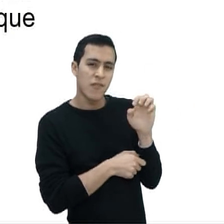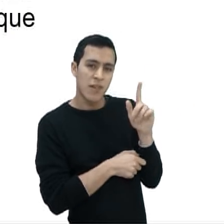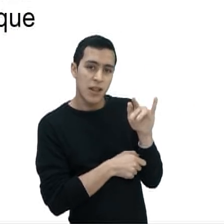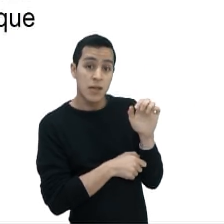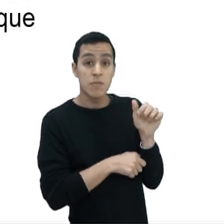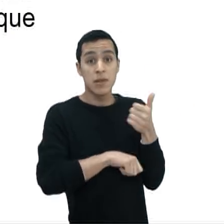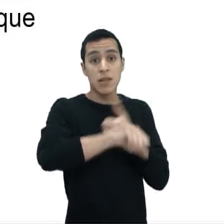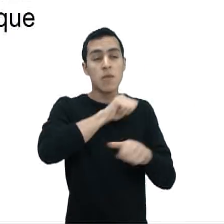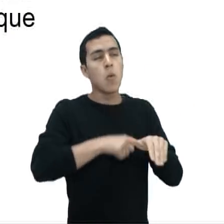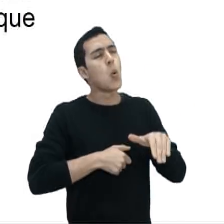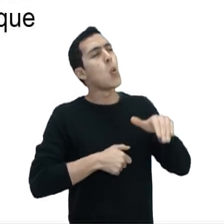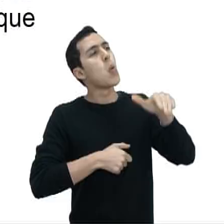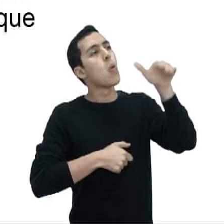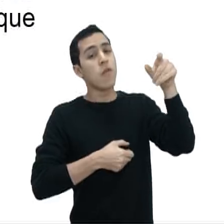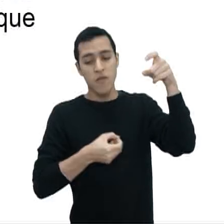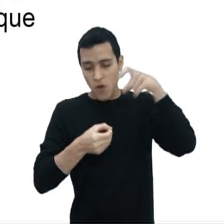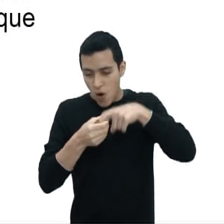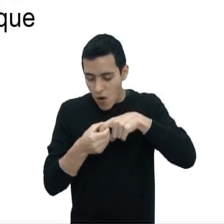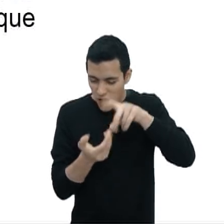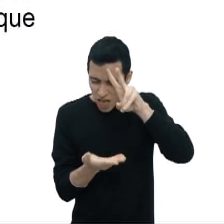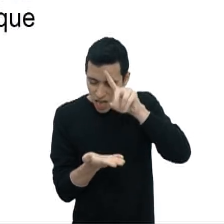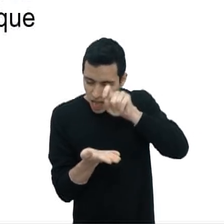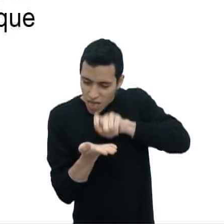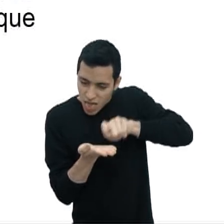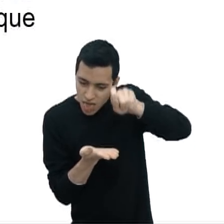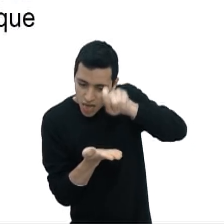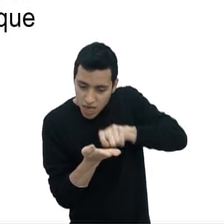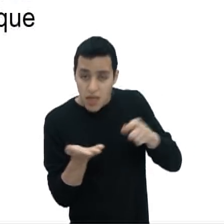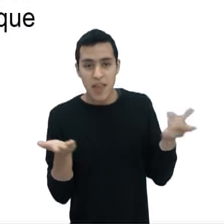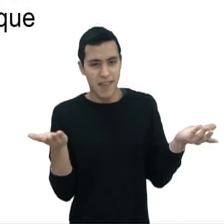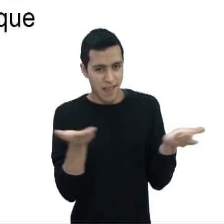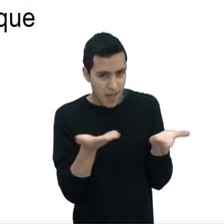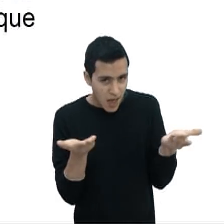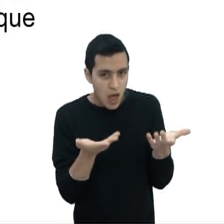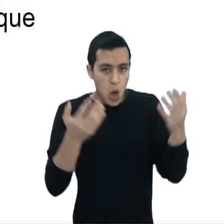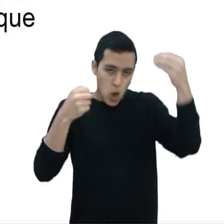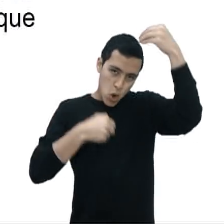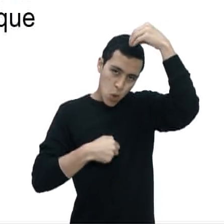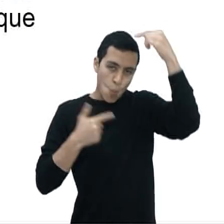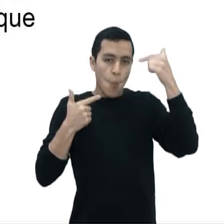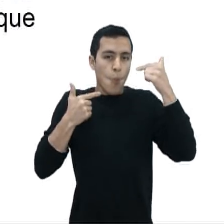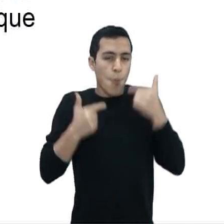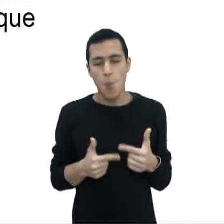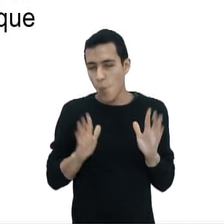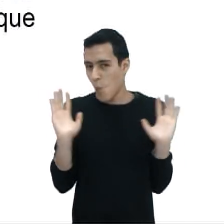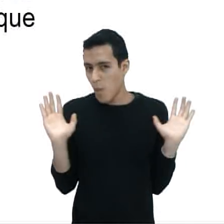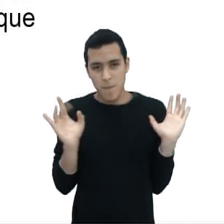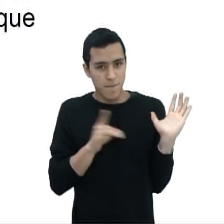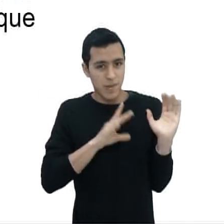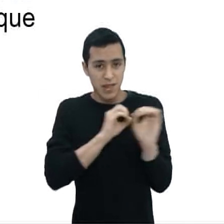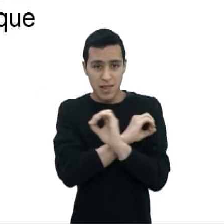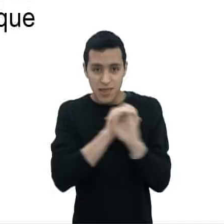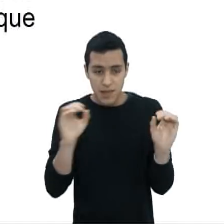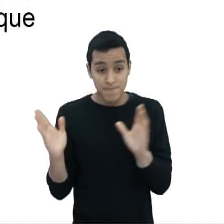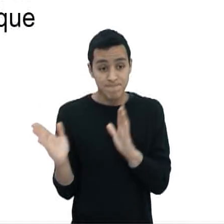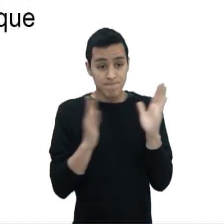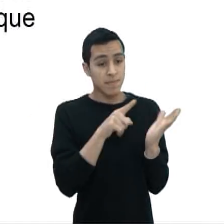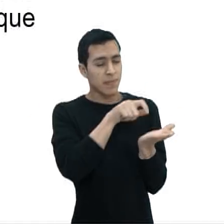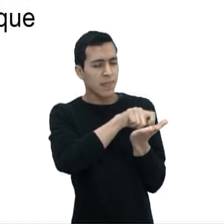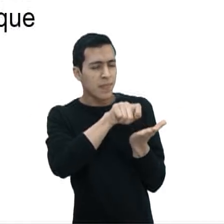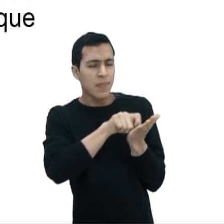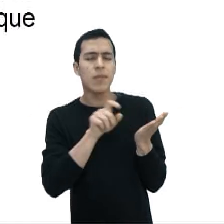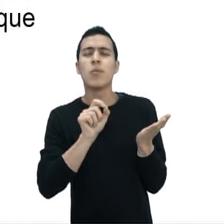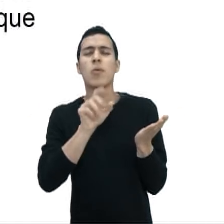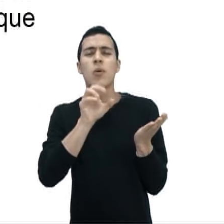um escritor. Voltou a criar histórias. Agora, sem culpa e sem medo. No momento está escrevendo um